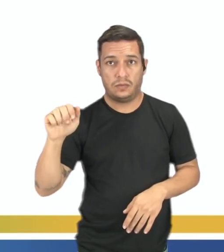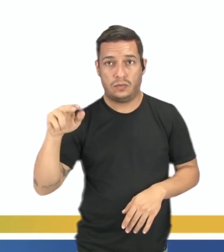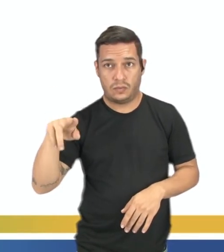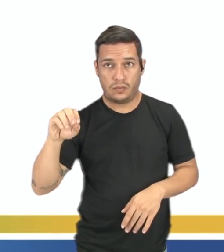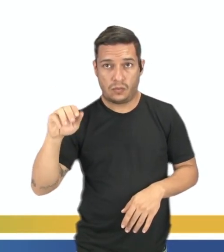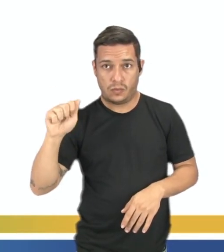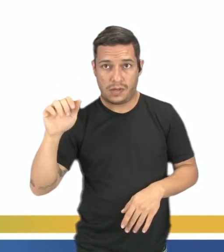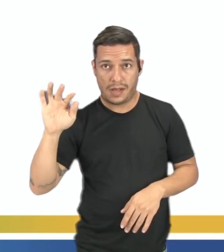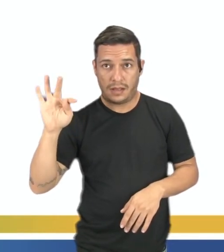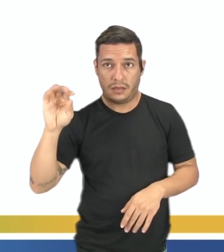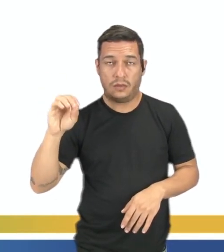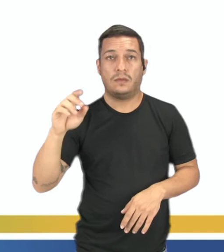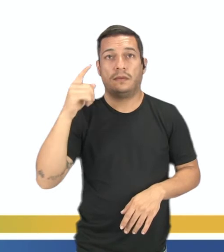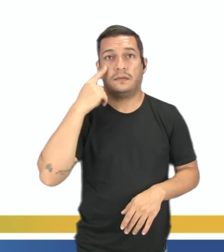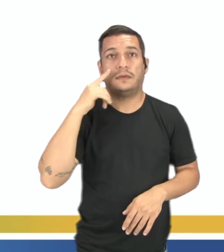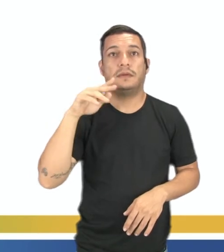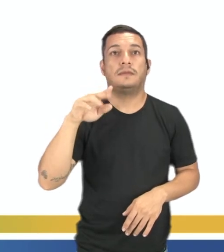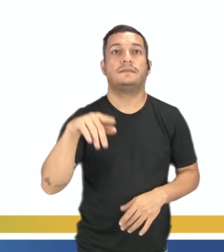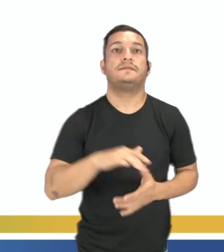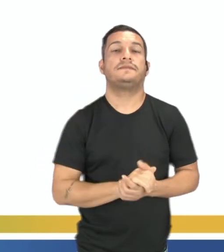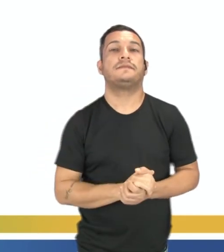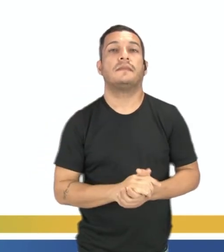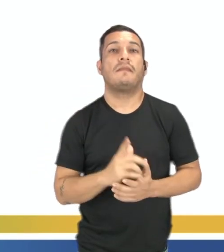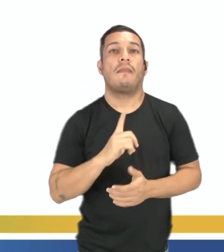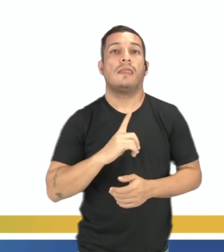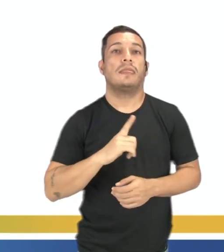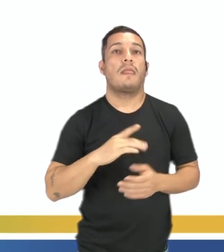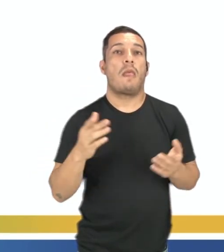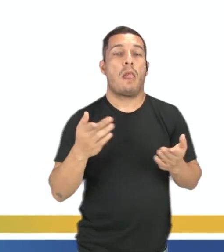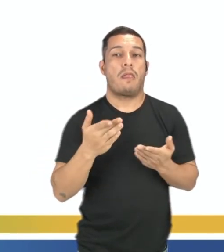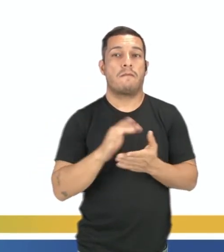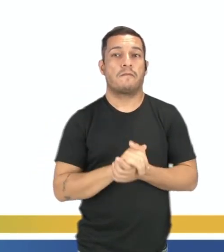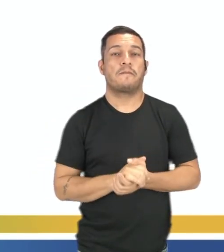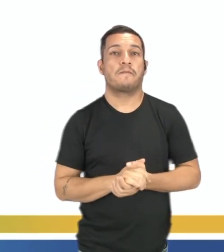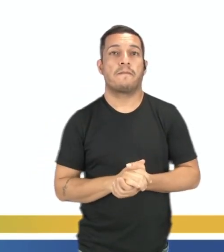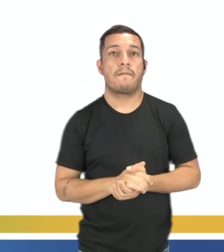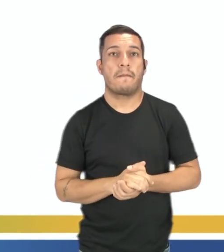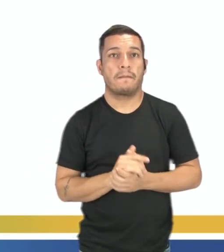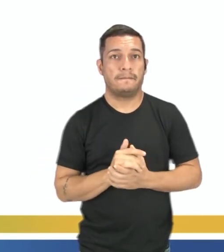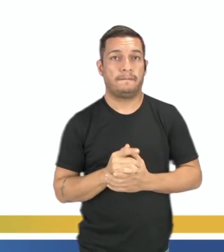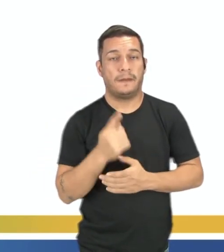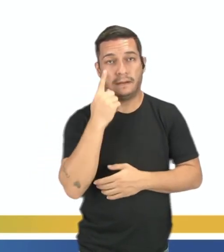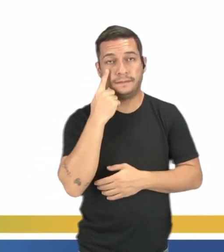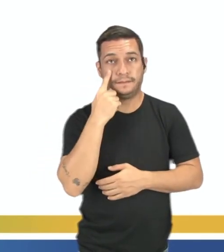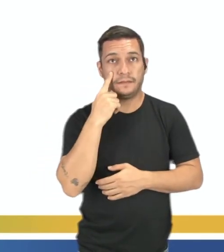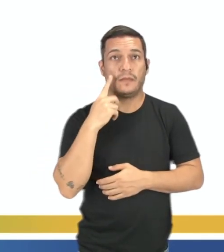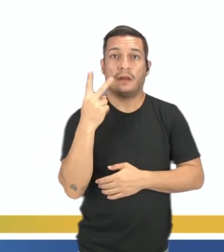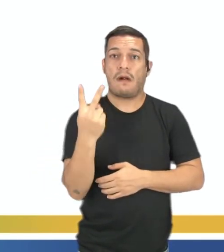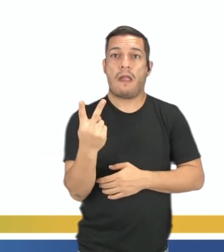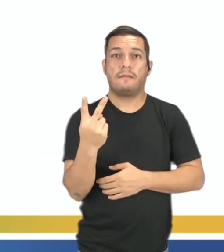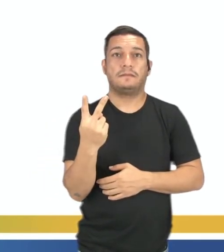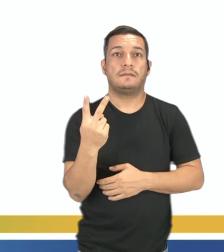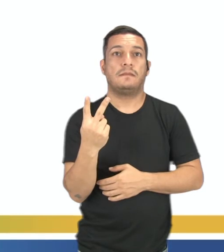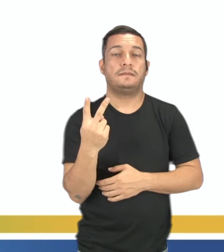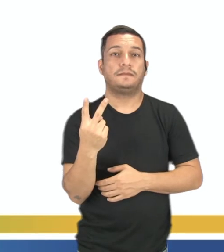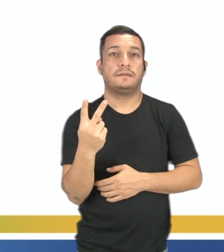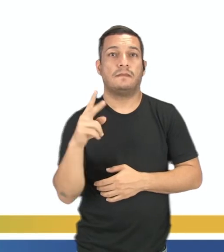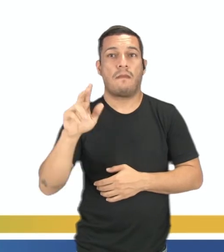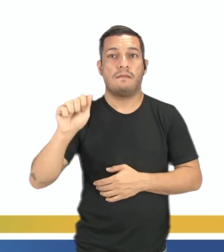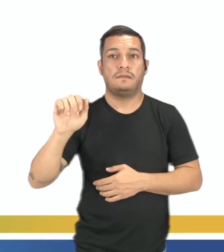metila aqui pessoal eu tenho agora para cá ó dois